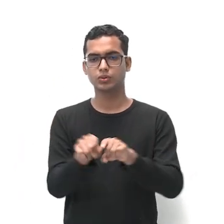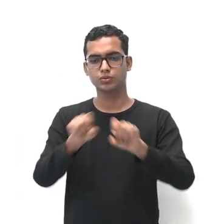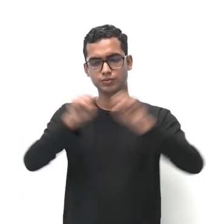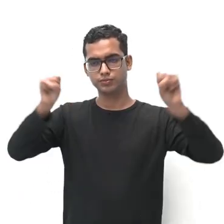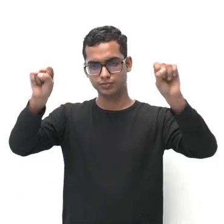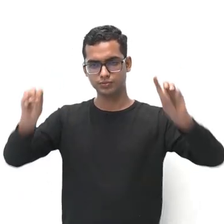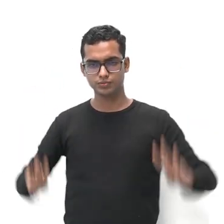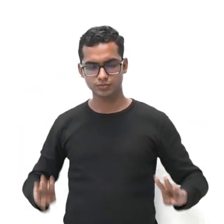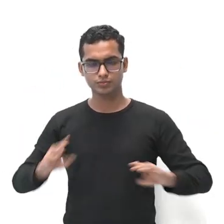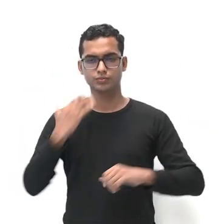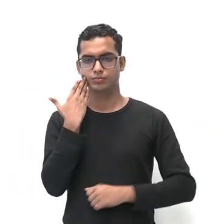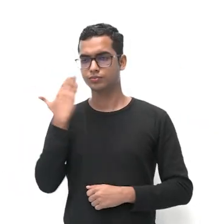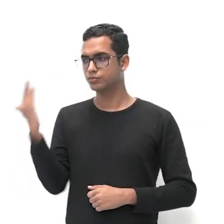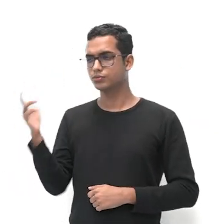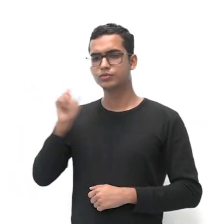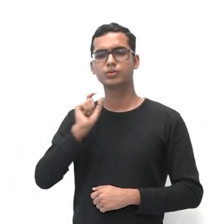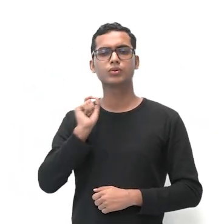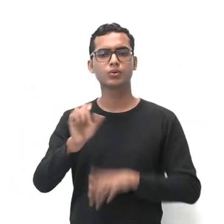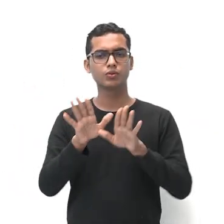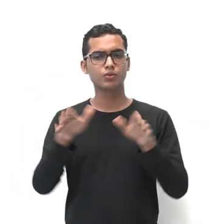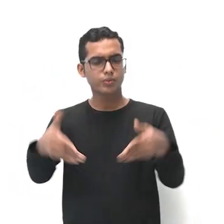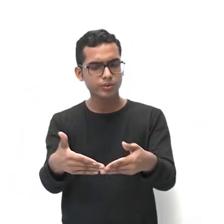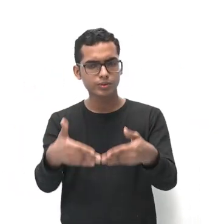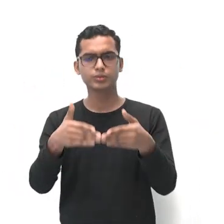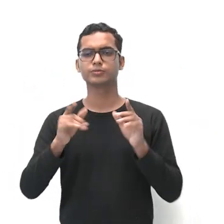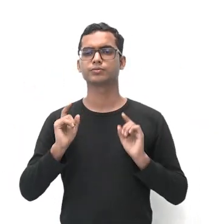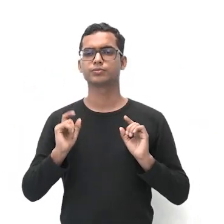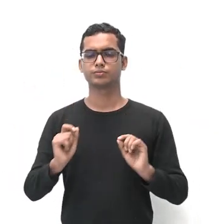software para poder